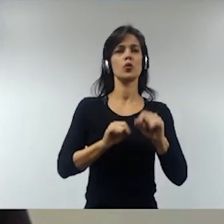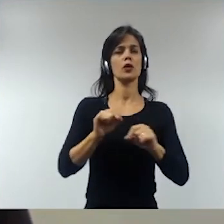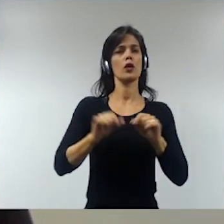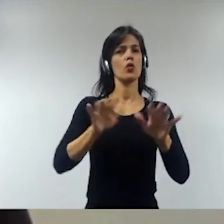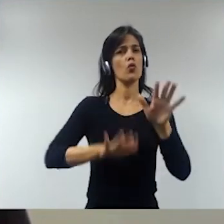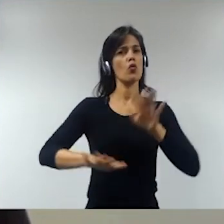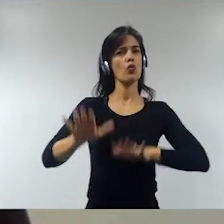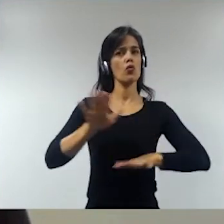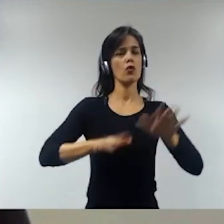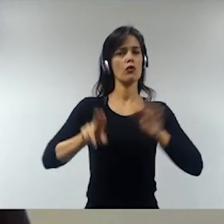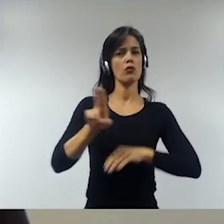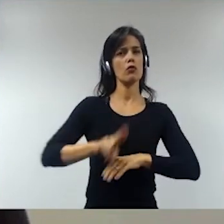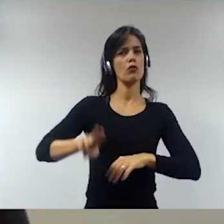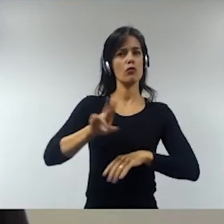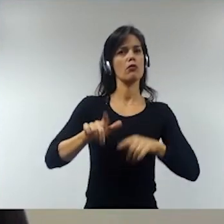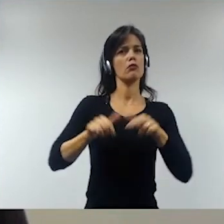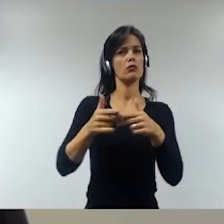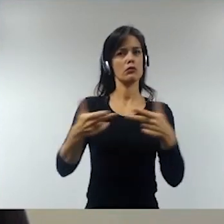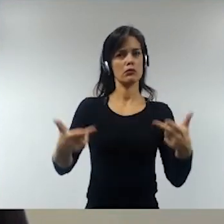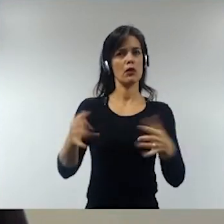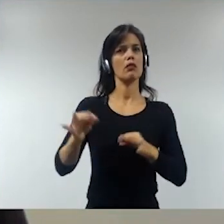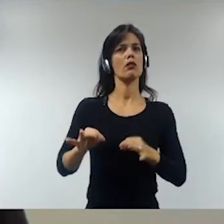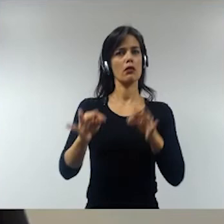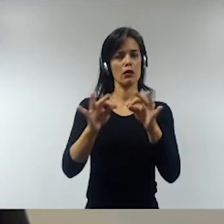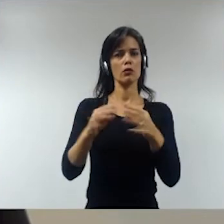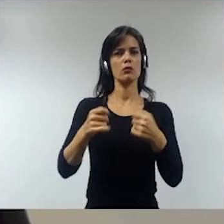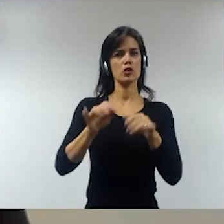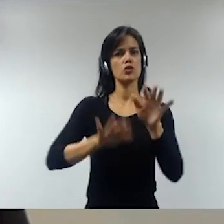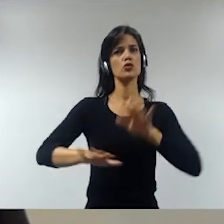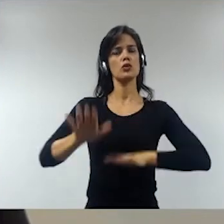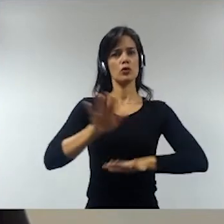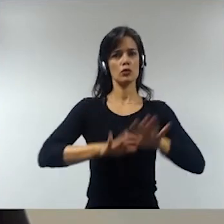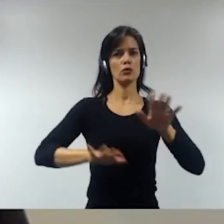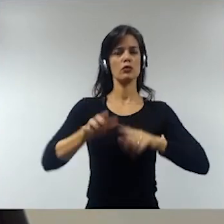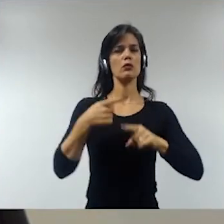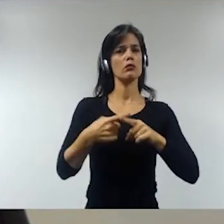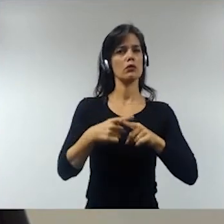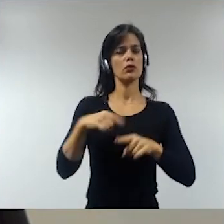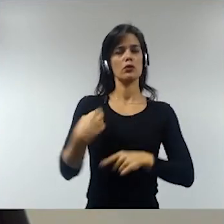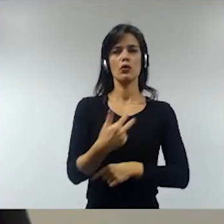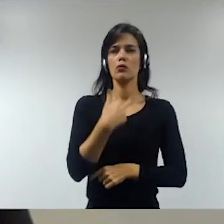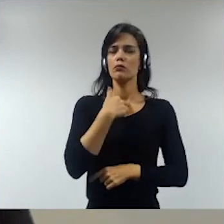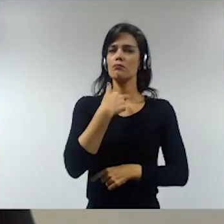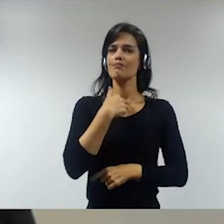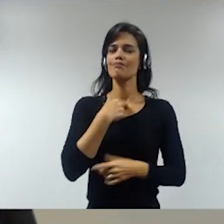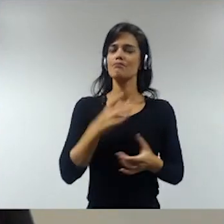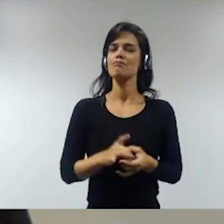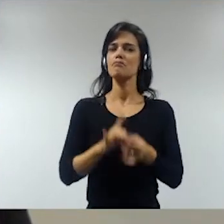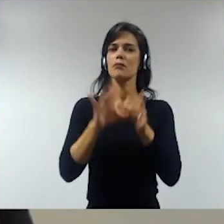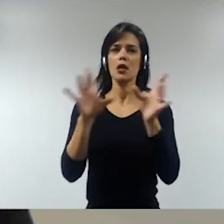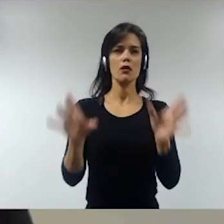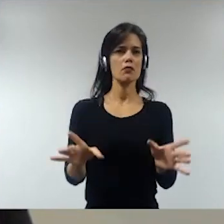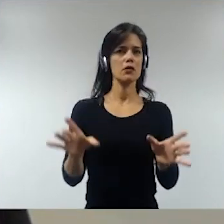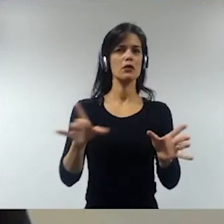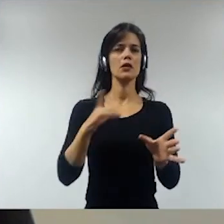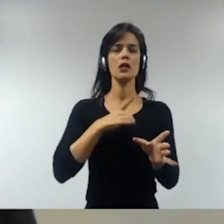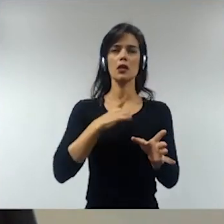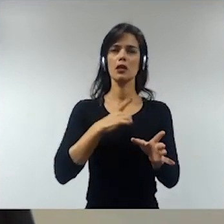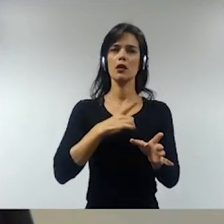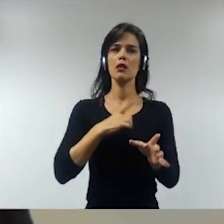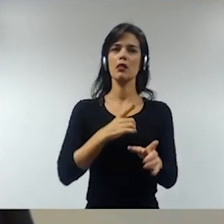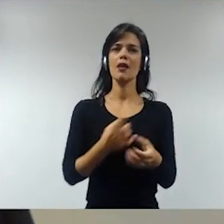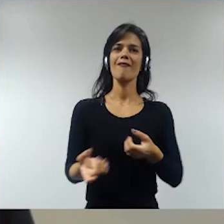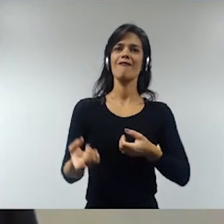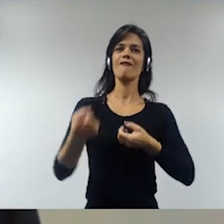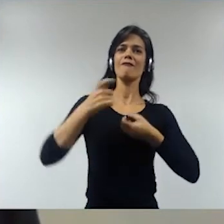cuidado com a utilização desses instrumentos, porque nós não podemos permitir que haja